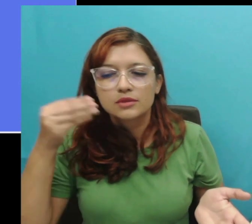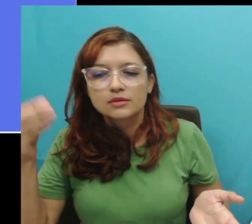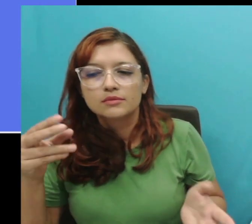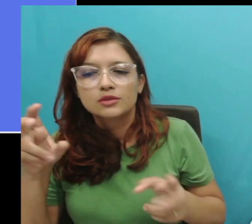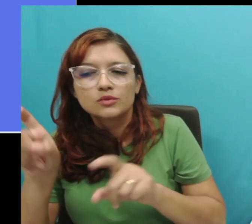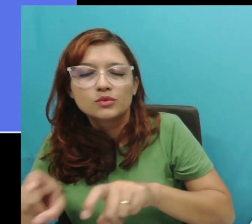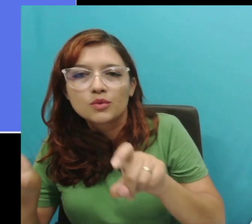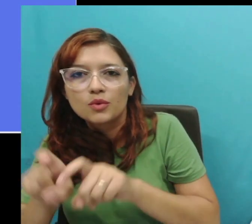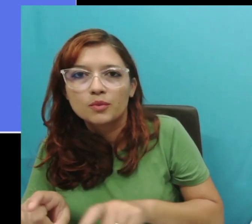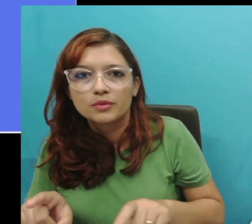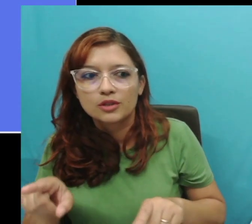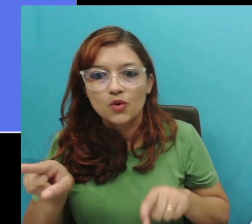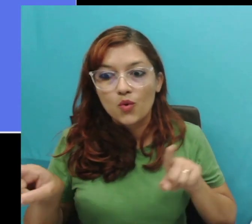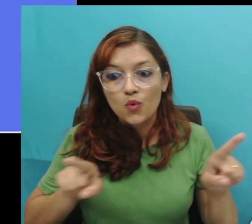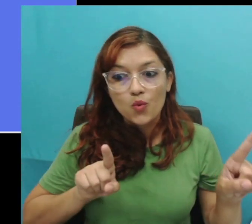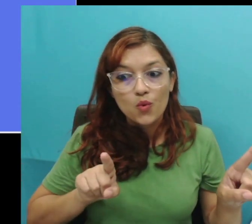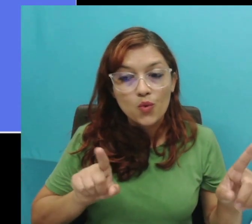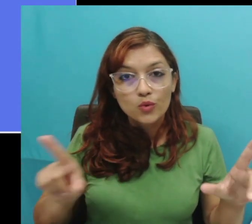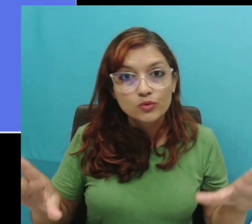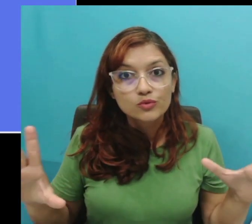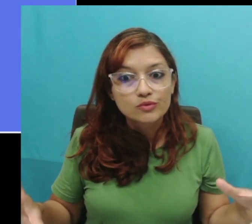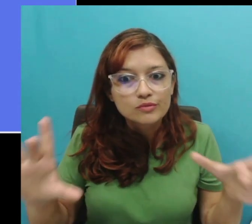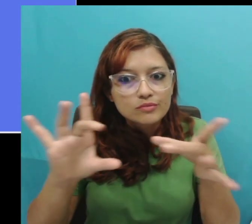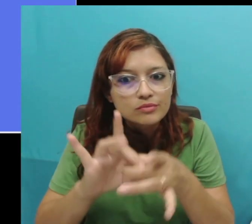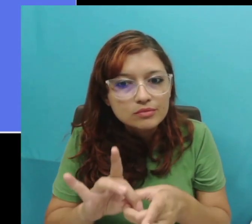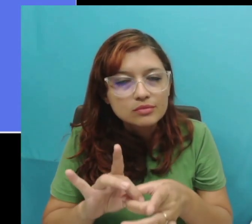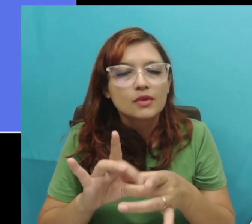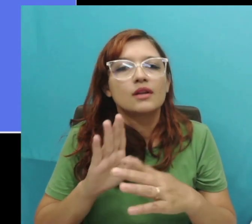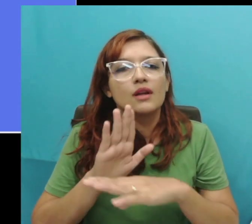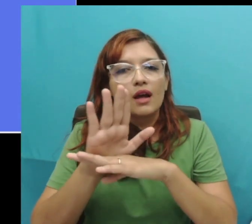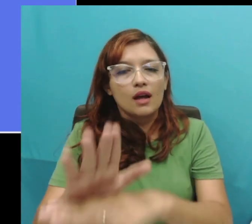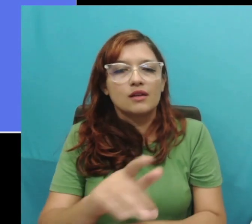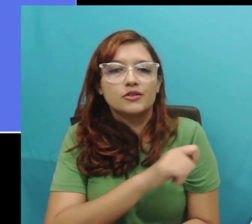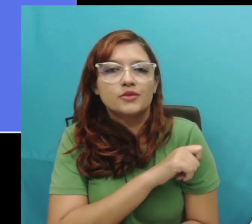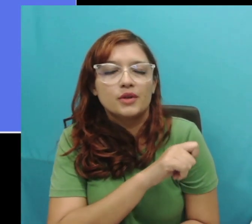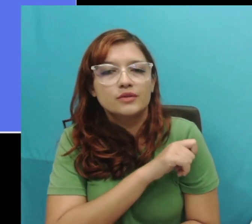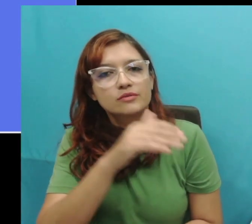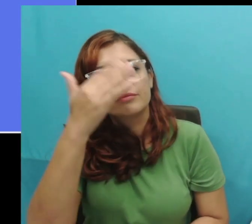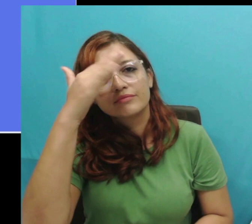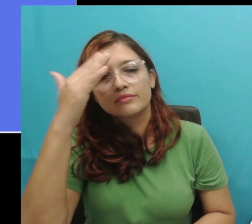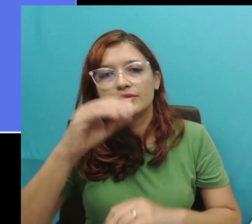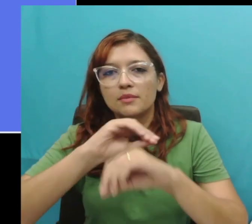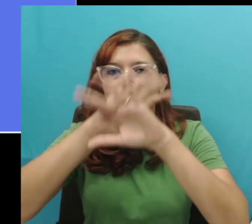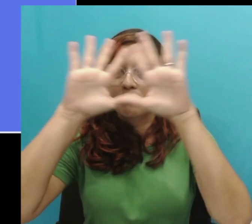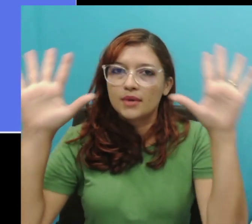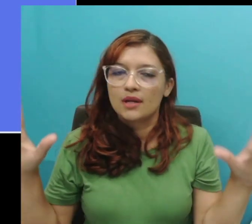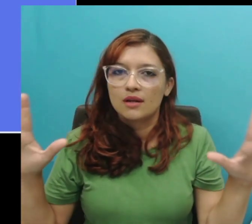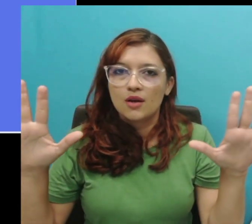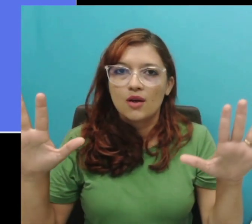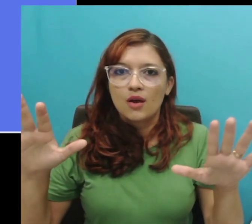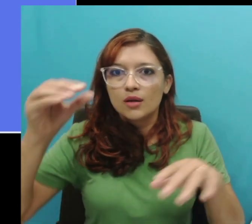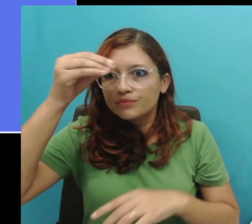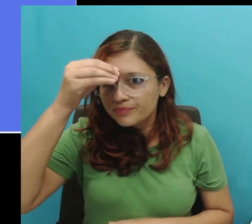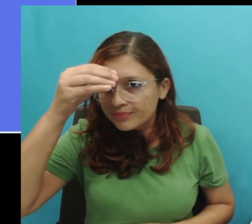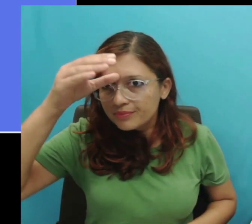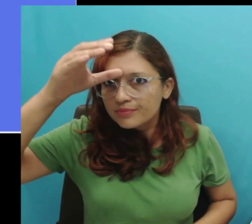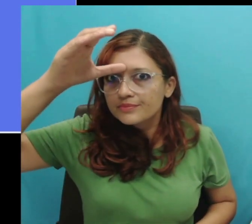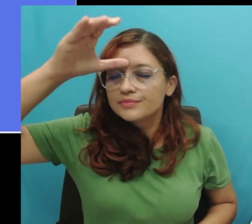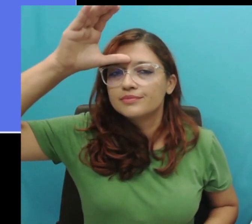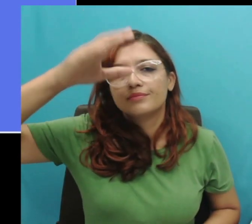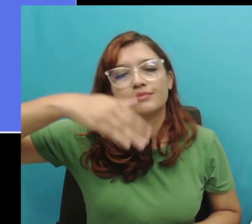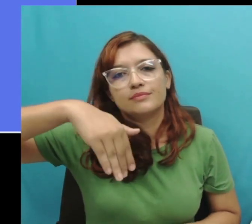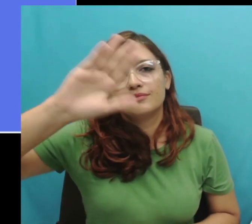os experimentos reais e os virtuais, para ajudar os alunos a entenderem